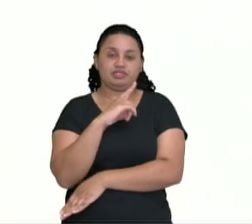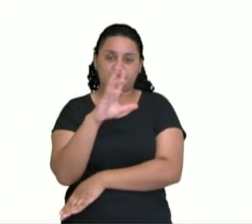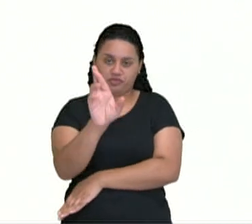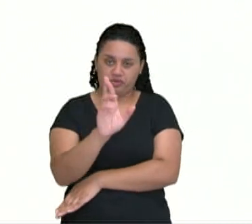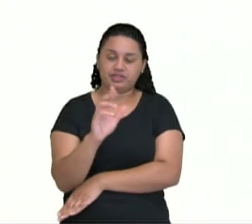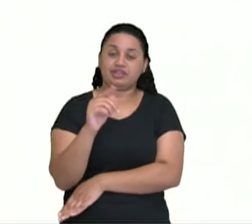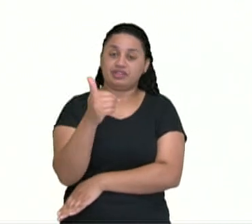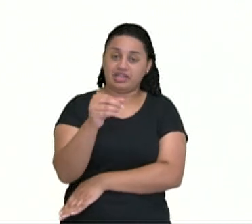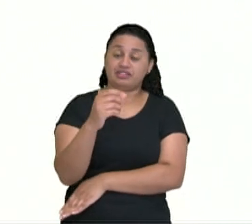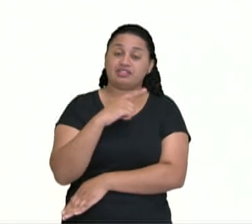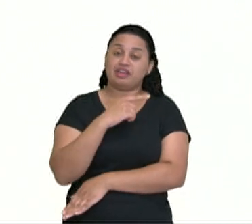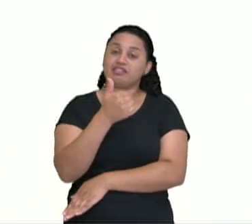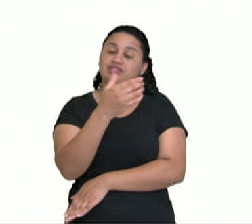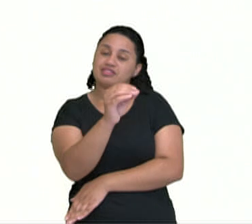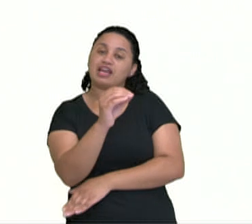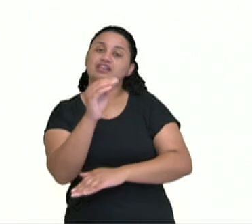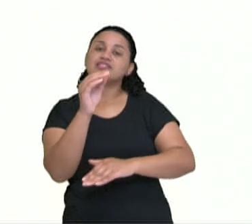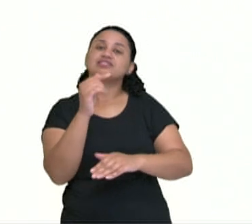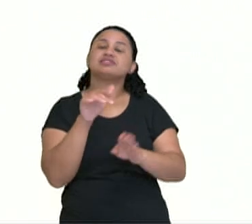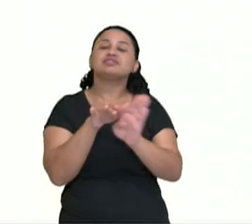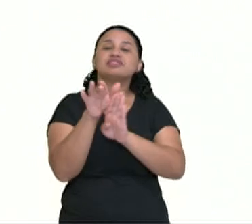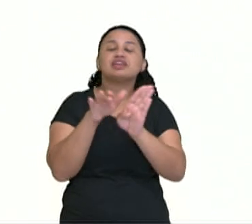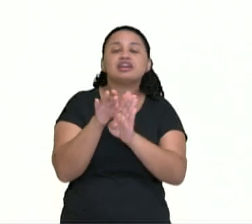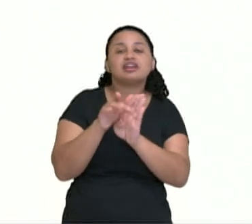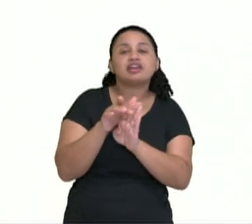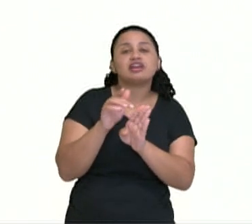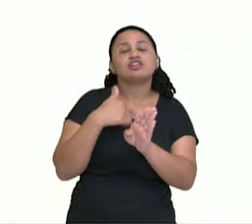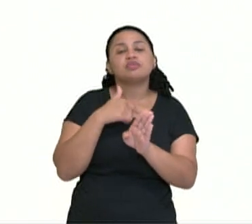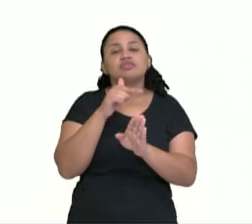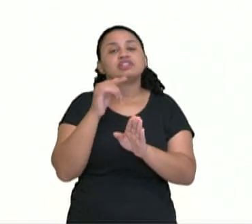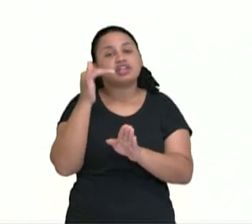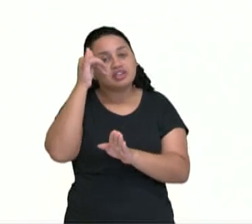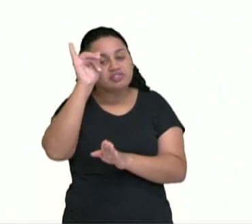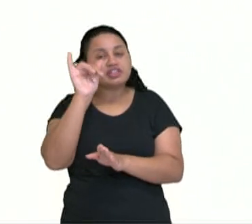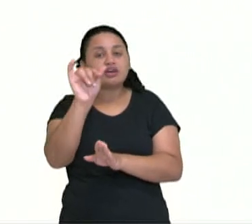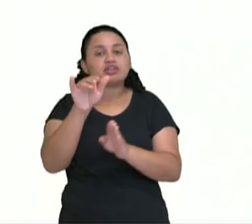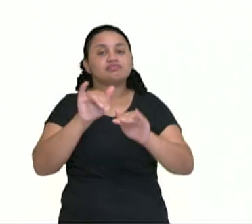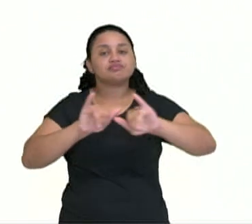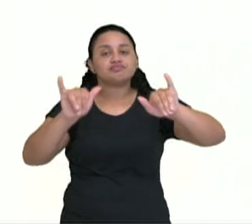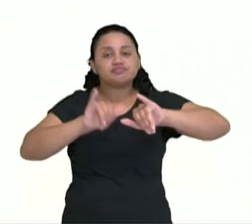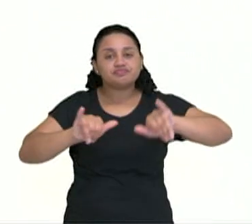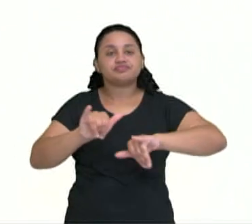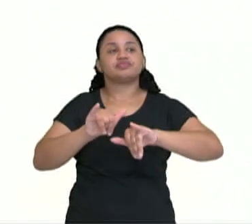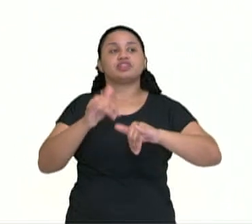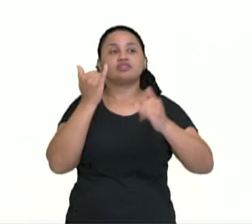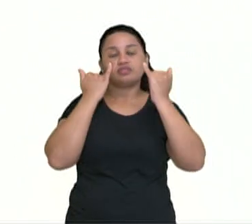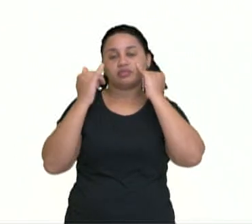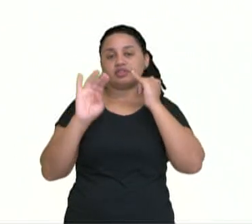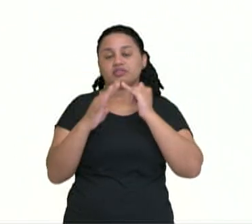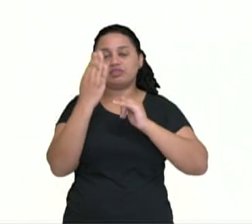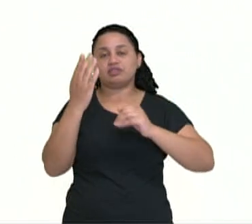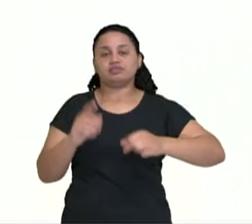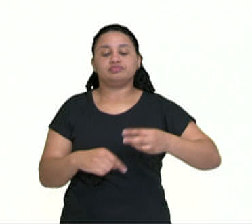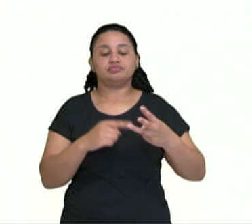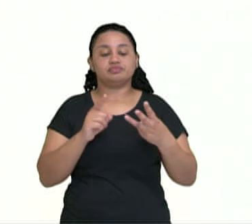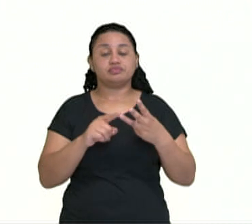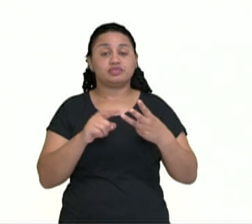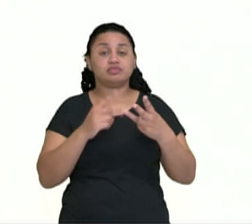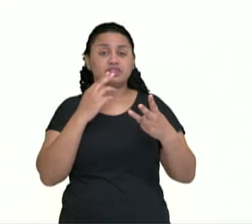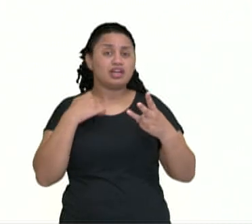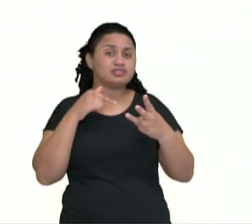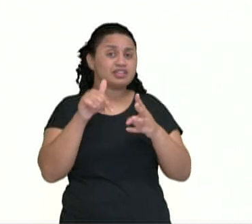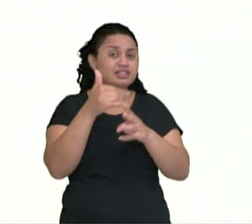em prática para evitar que você transmita notícias falsas. E você acha que essas 10 dicas